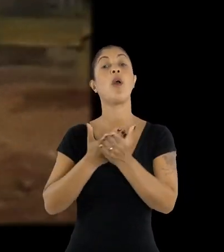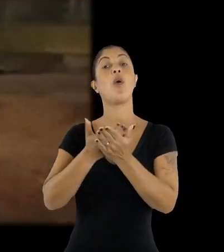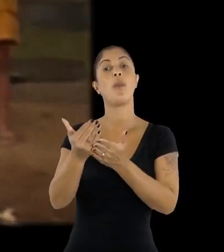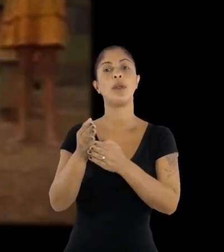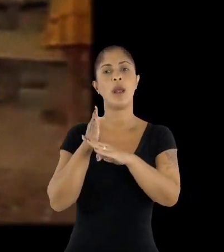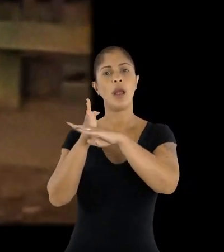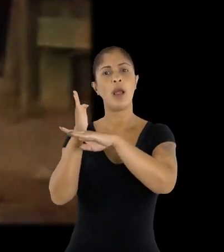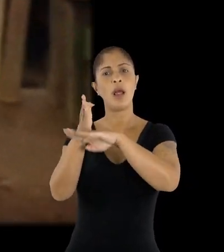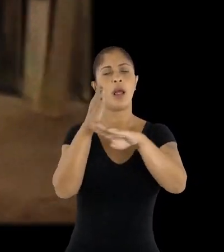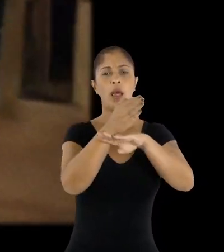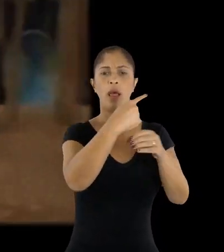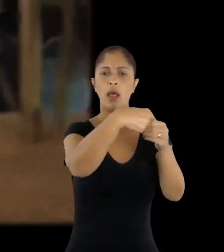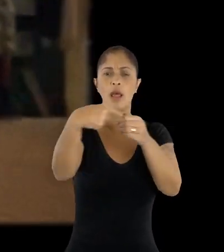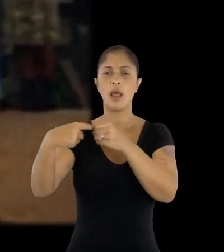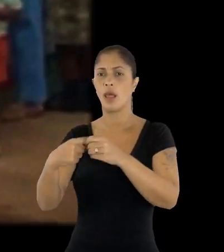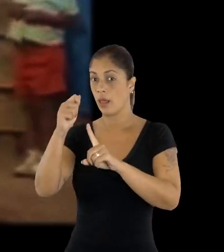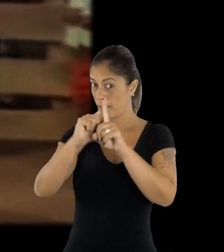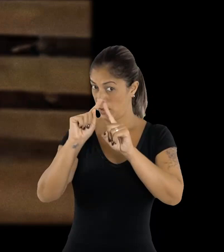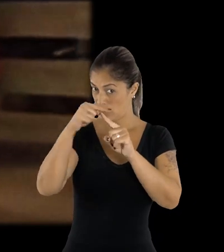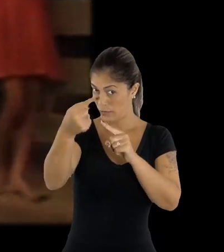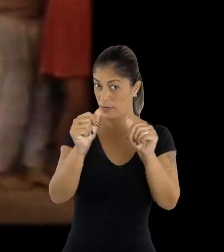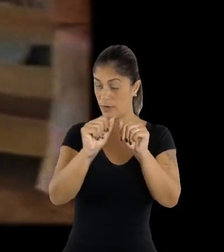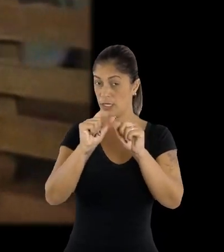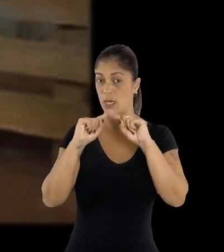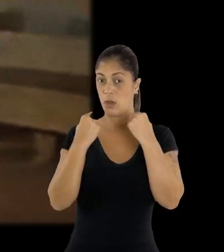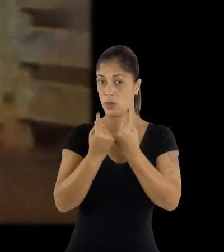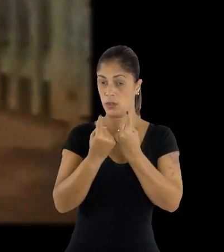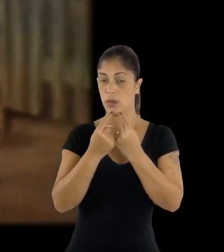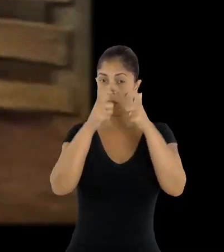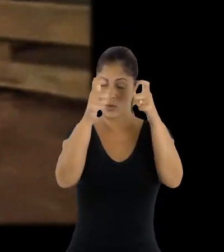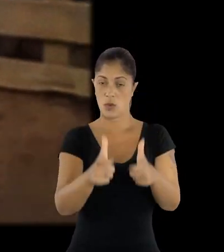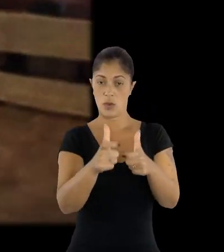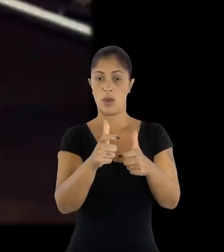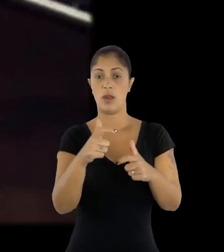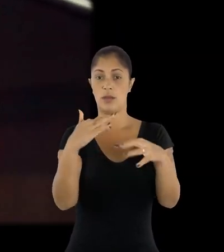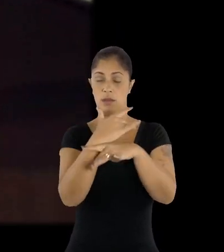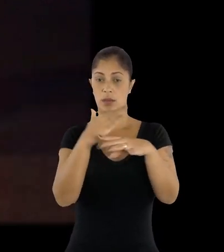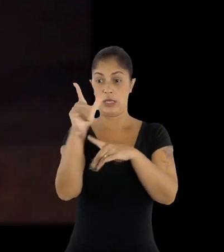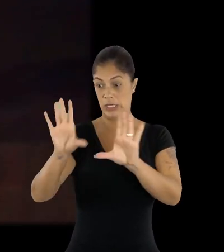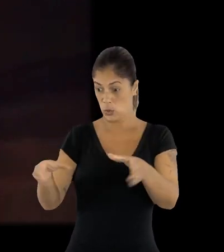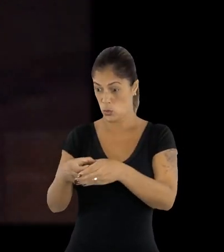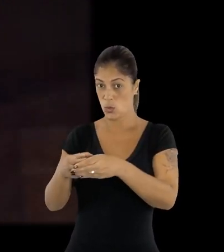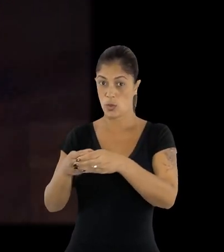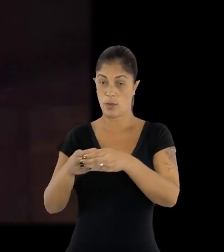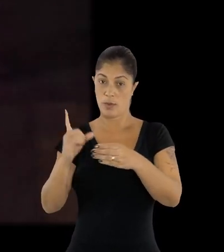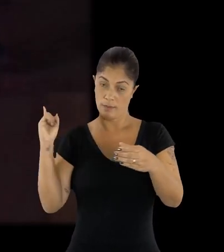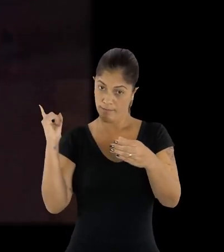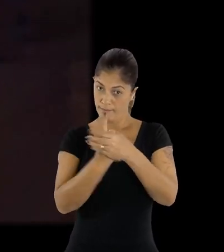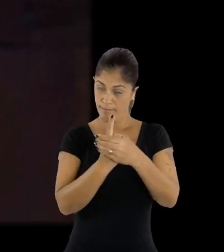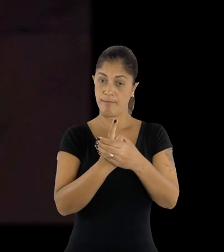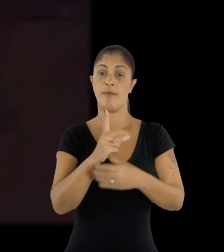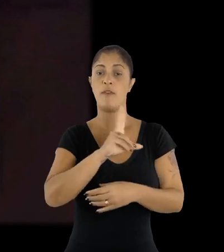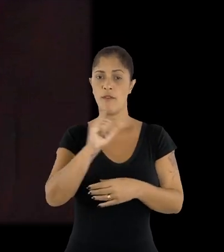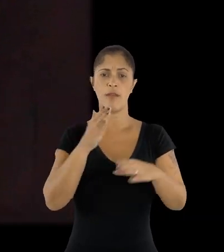Ele começou a ir nos bairros. Em off. Mês que vem nós vamos fazer uma reunião no Parque São Bernardo. Esse grupo vai se